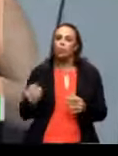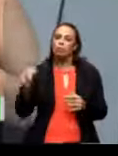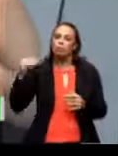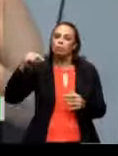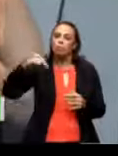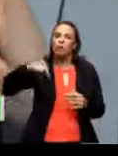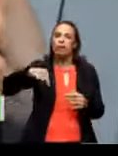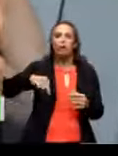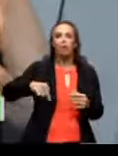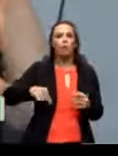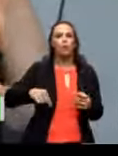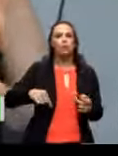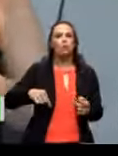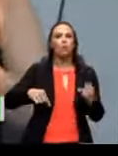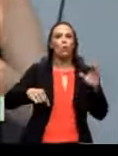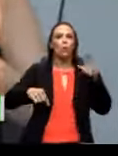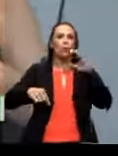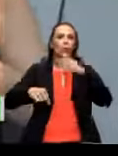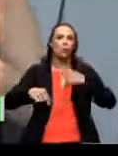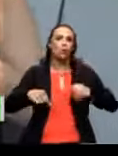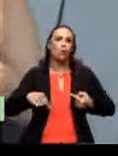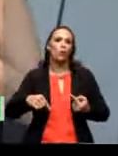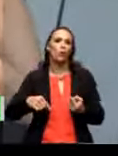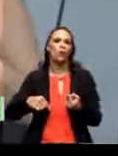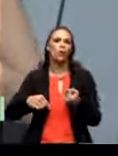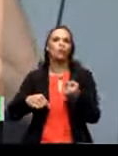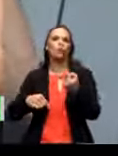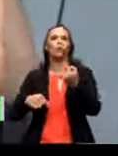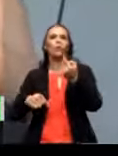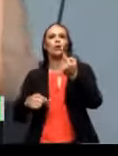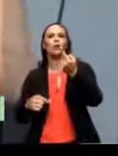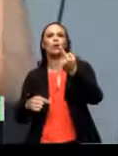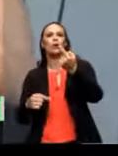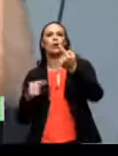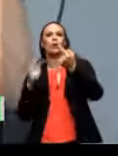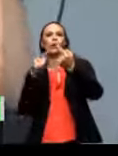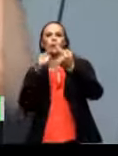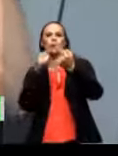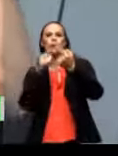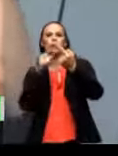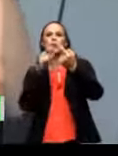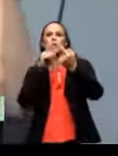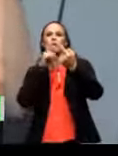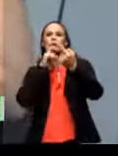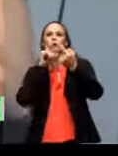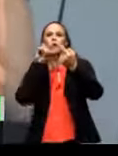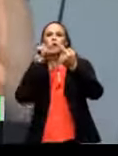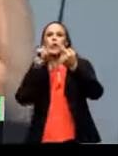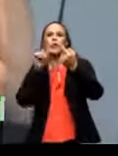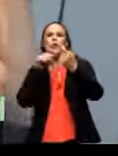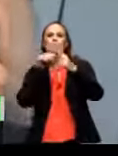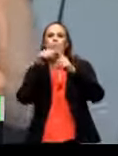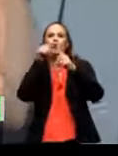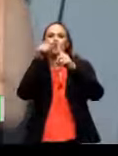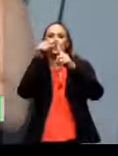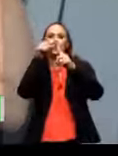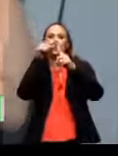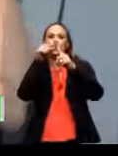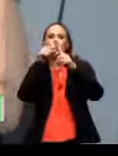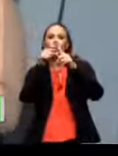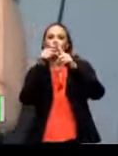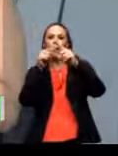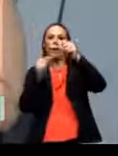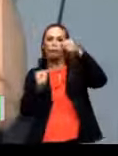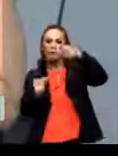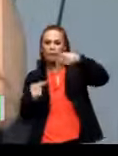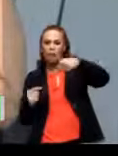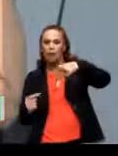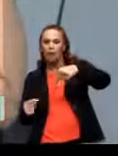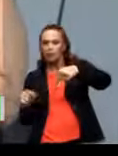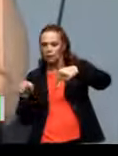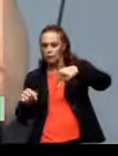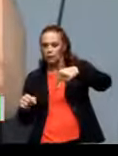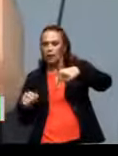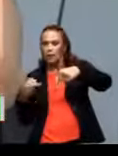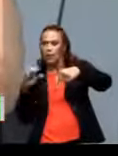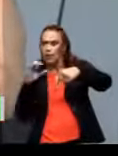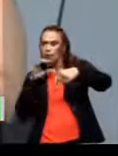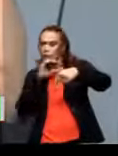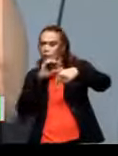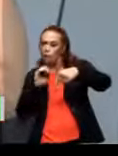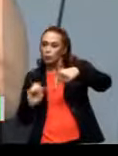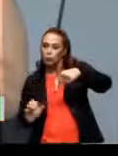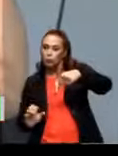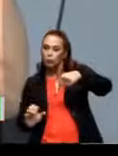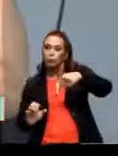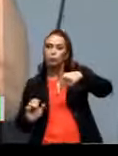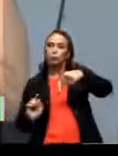pode causar terremotos, né? Dependendo do local aí do encontro de placas tectônicas, você pode viajar aí para a questão aí geográfica, mas